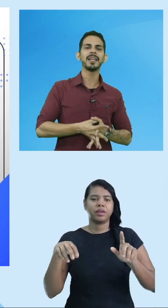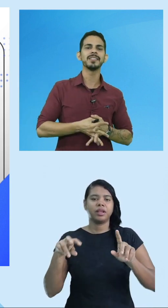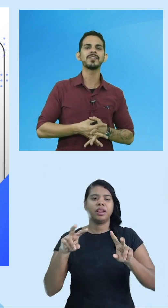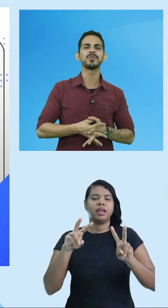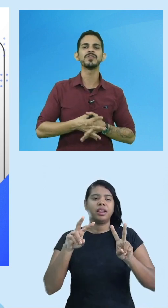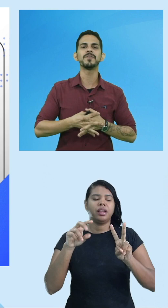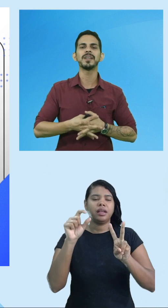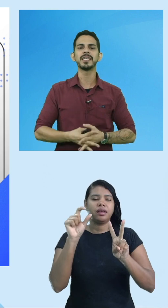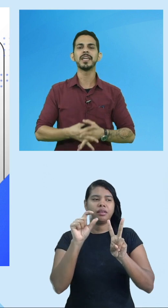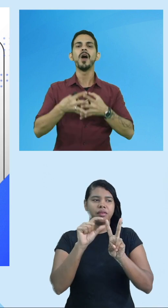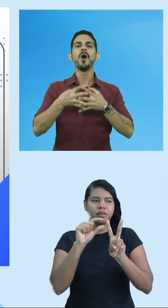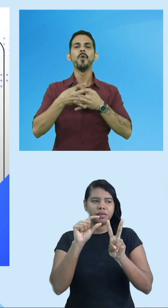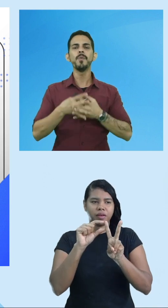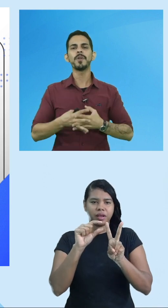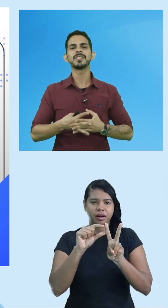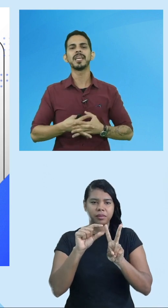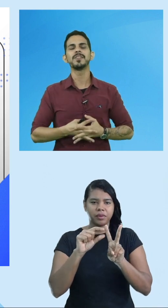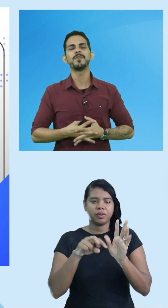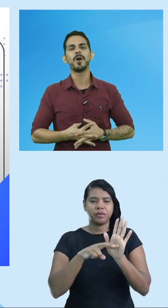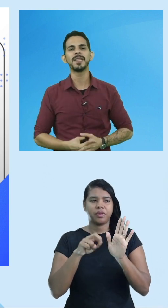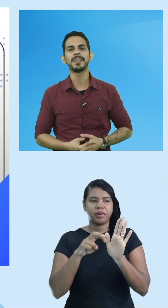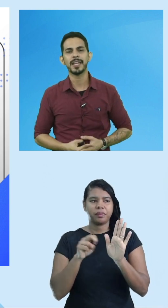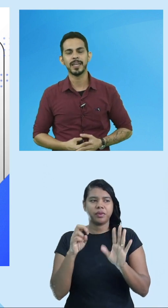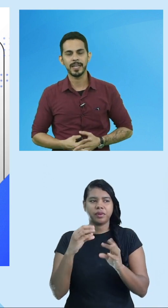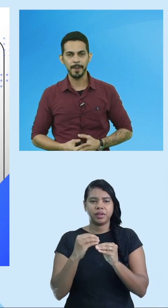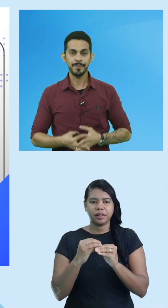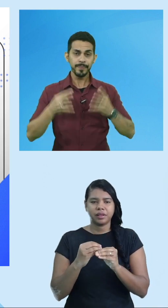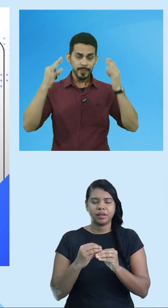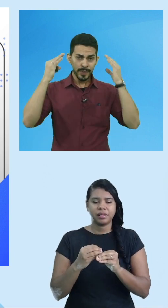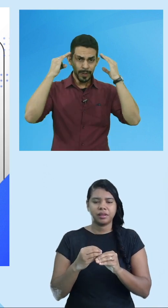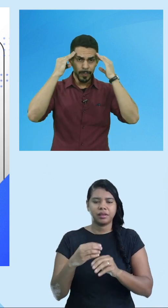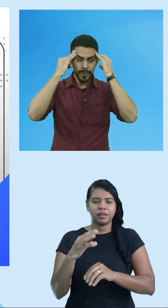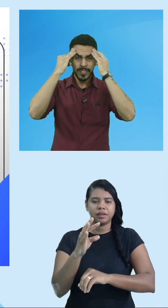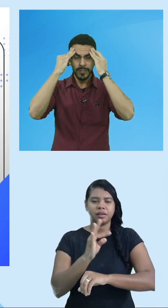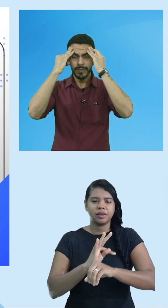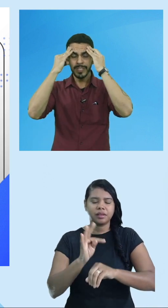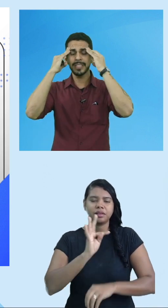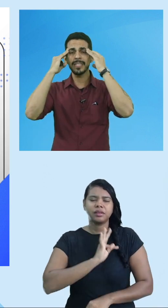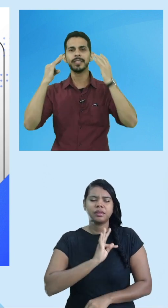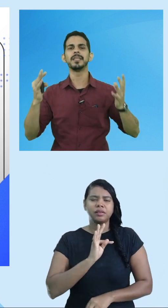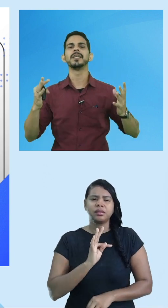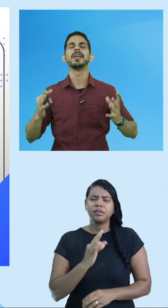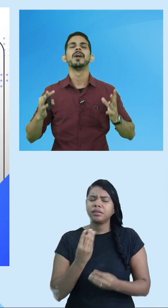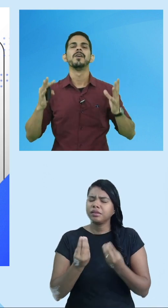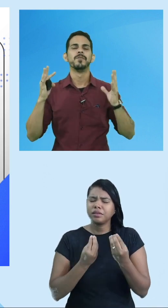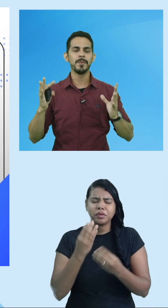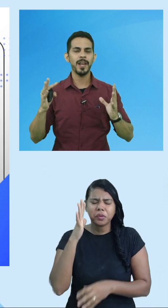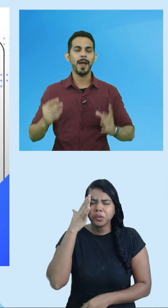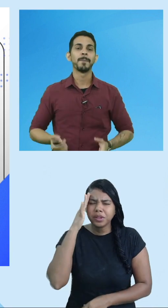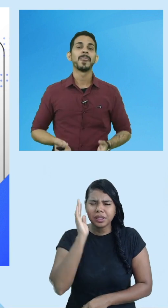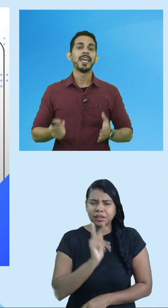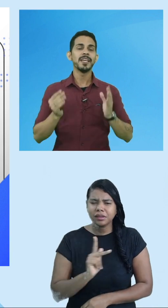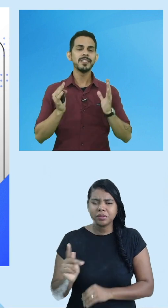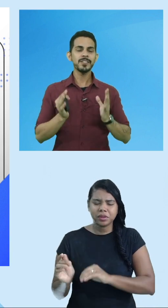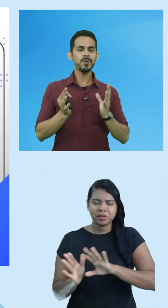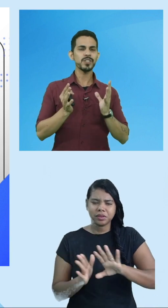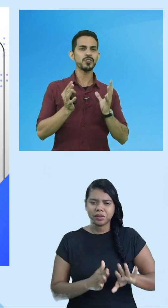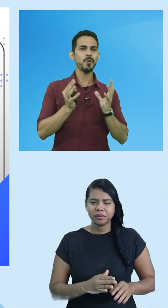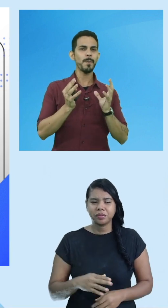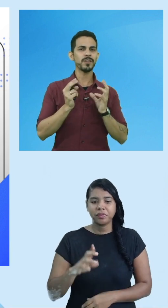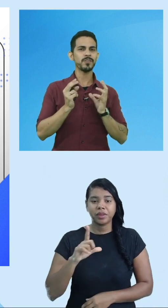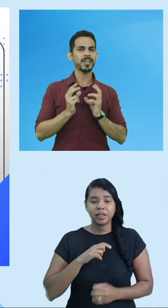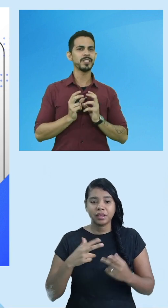a análise de assunto e fazer o processo de forma técnica. Professor, não entendi. Vamos lá. Existem